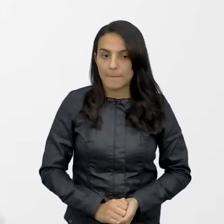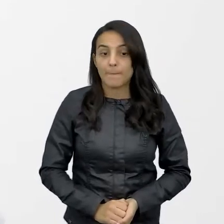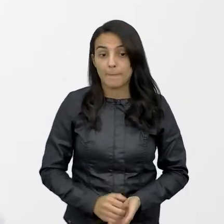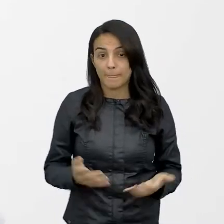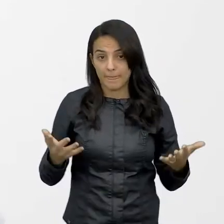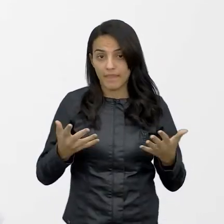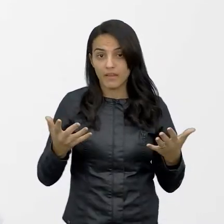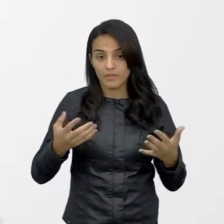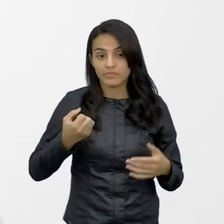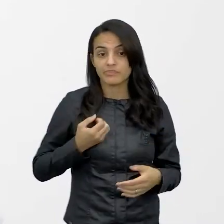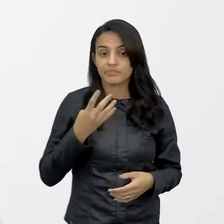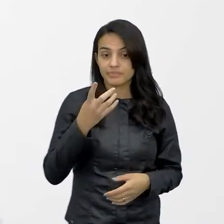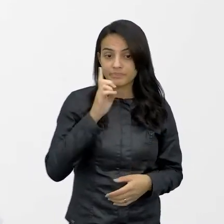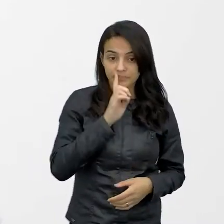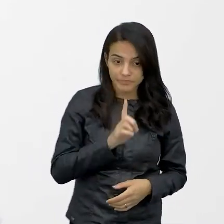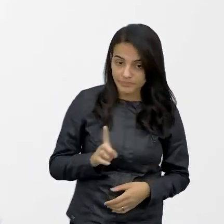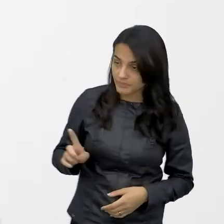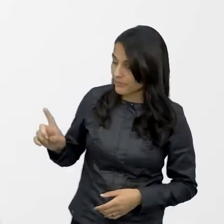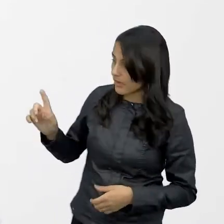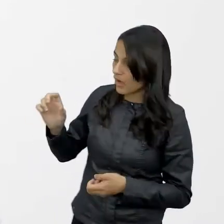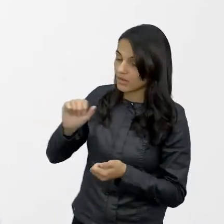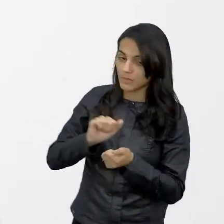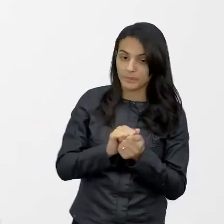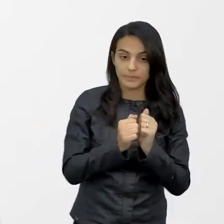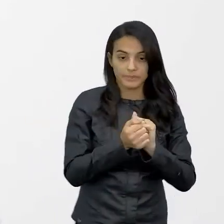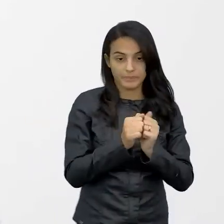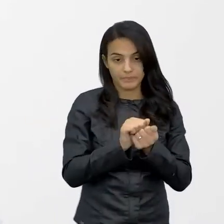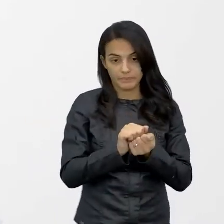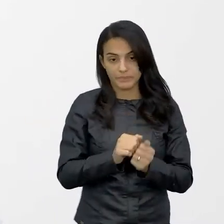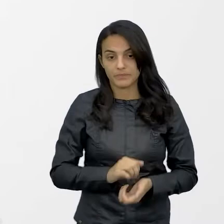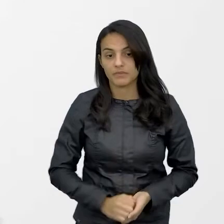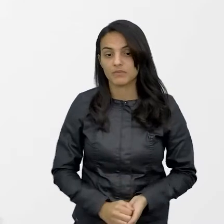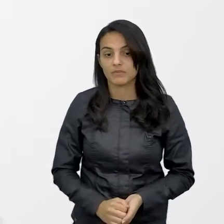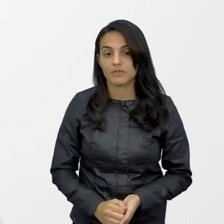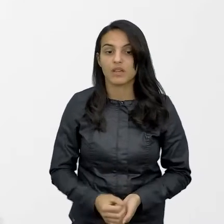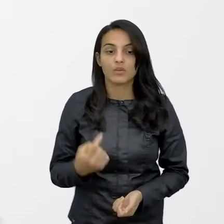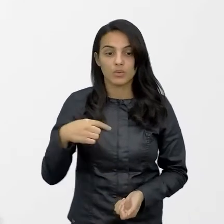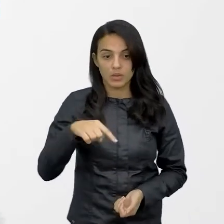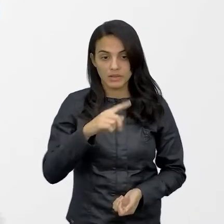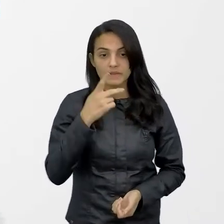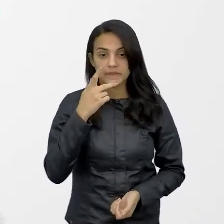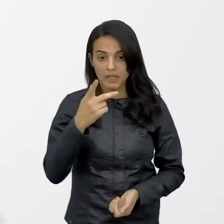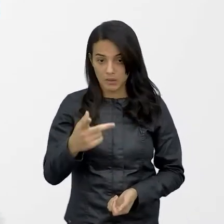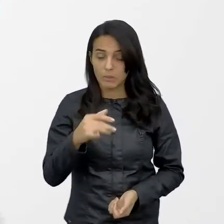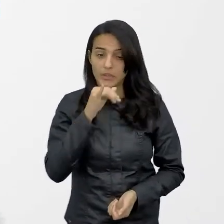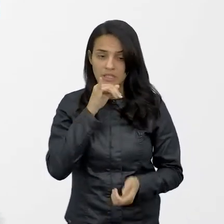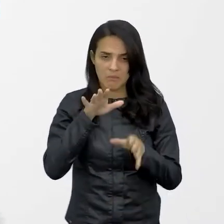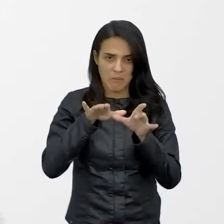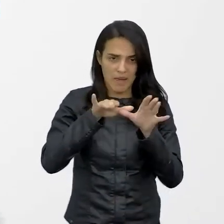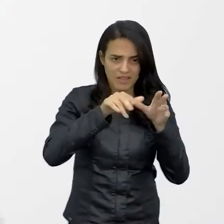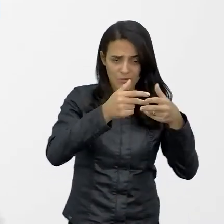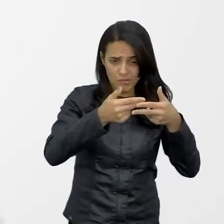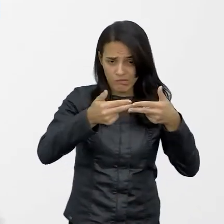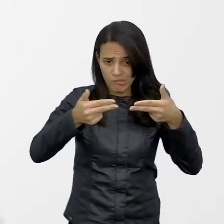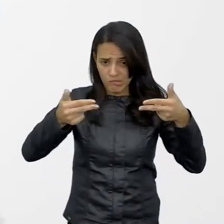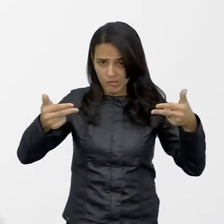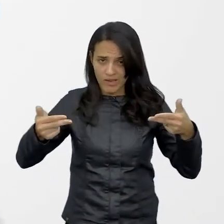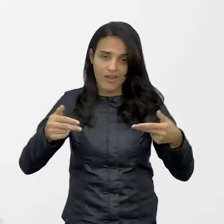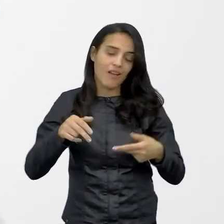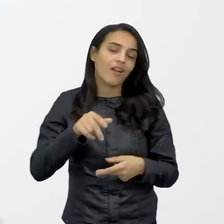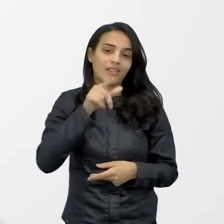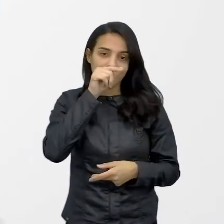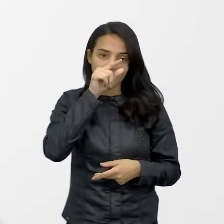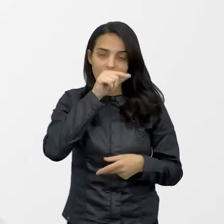Finalmente, temos a autonomia e adaptação. Quando falamos de um bando de pássaros, da internet ou da